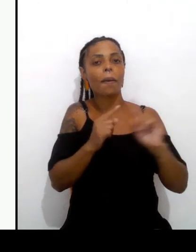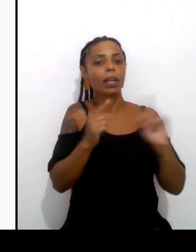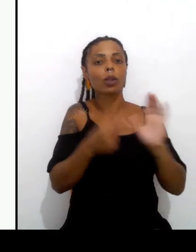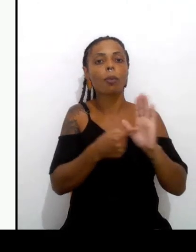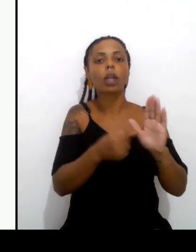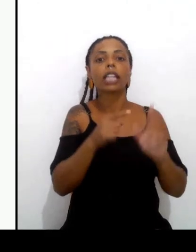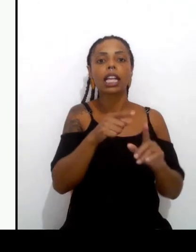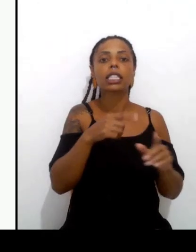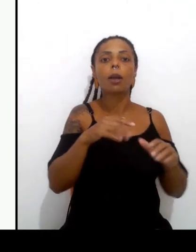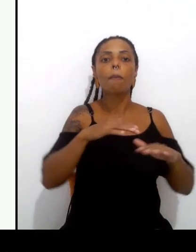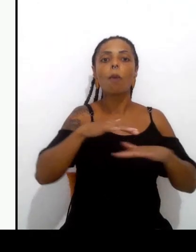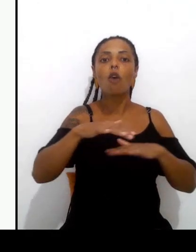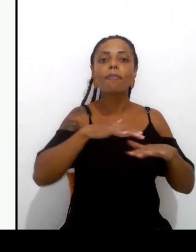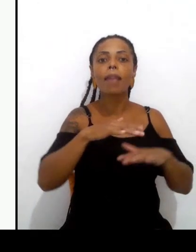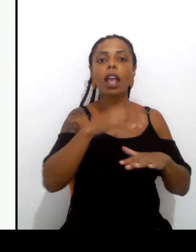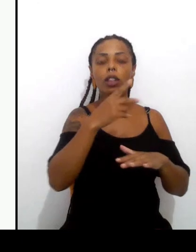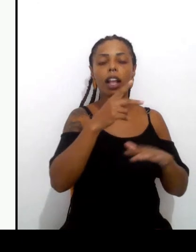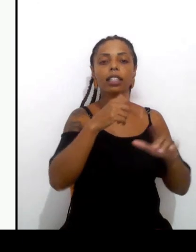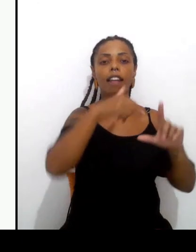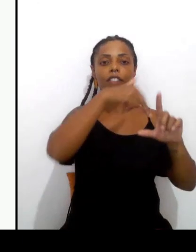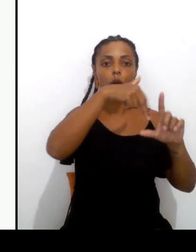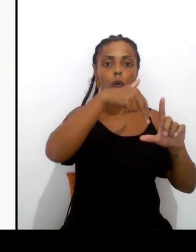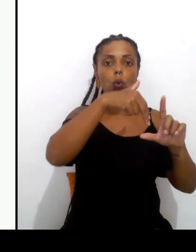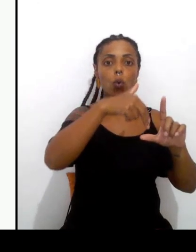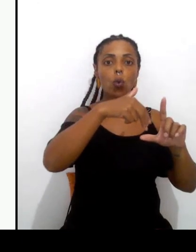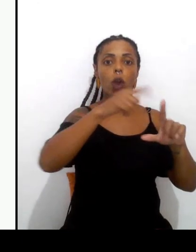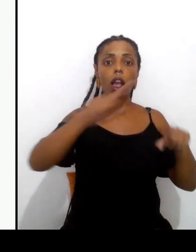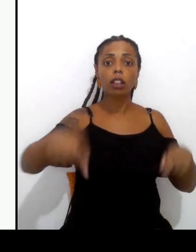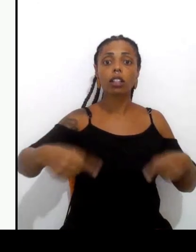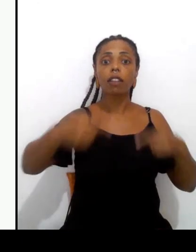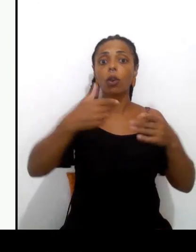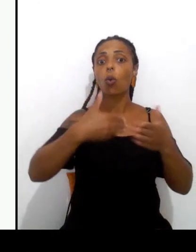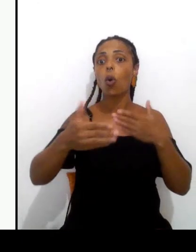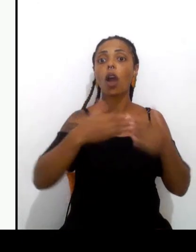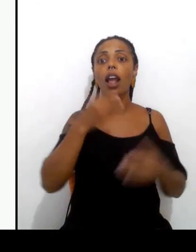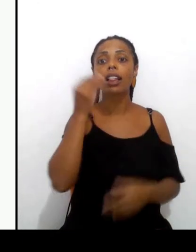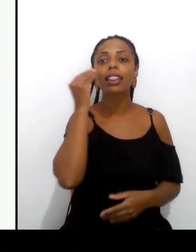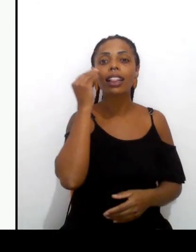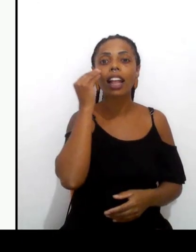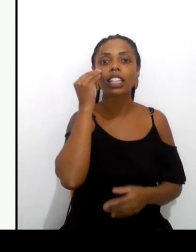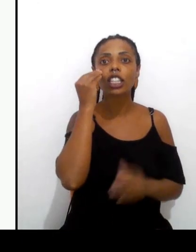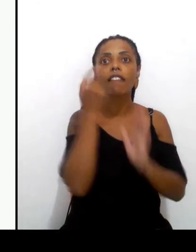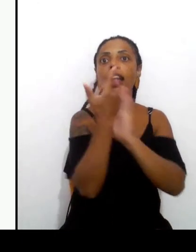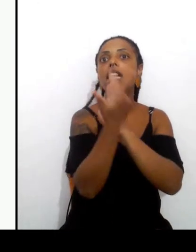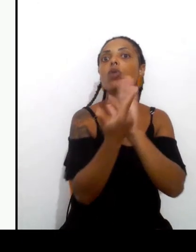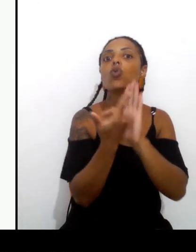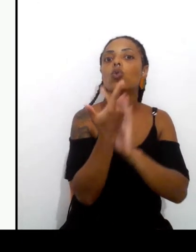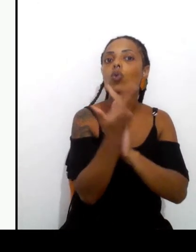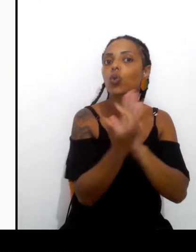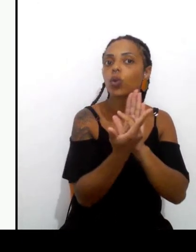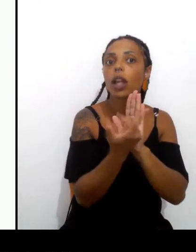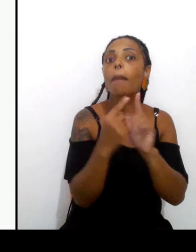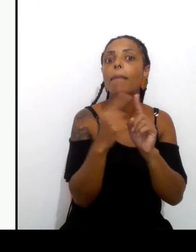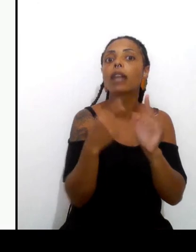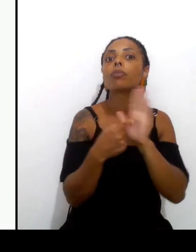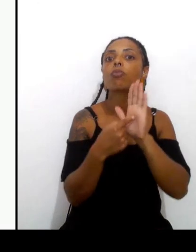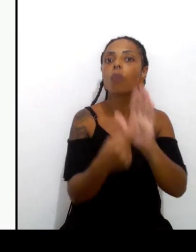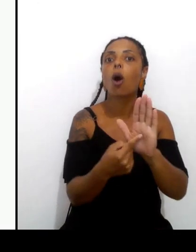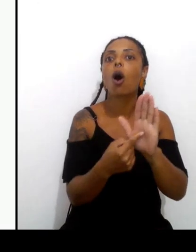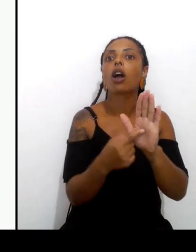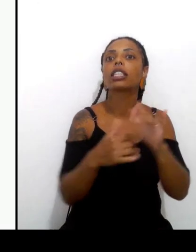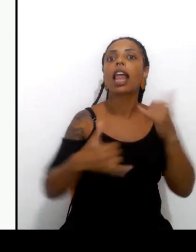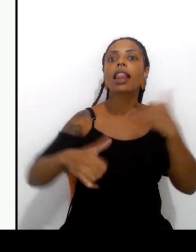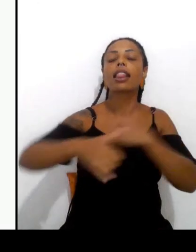desafia qualquer tentativa de ilustração mas mostra as energias os